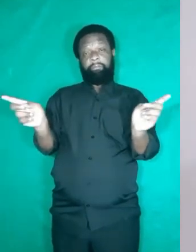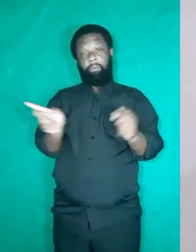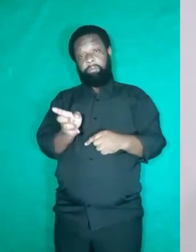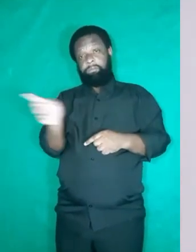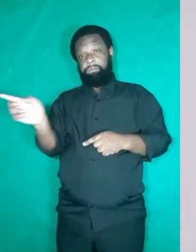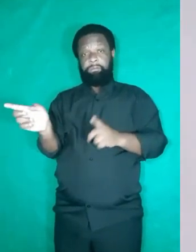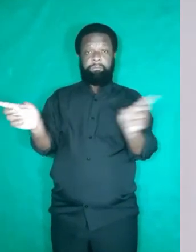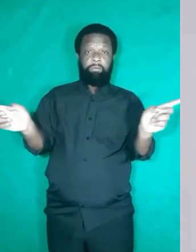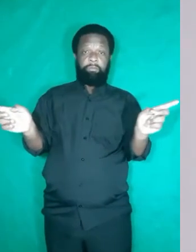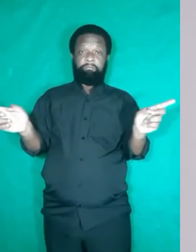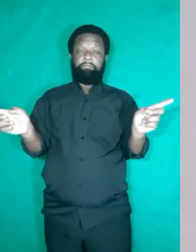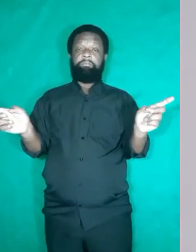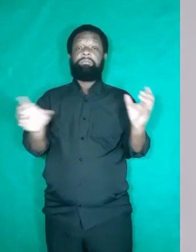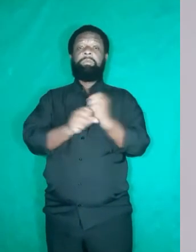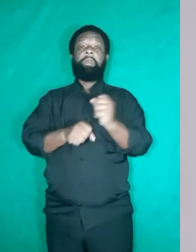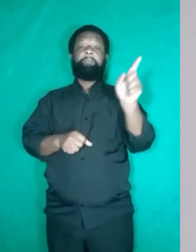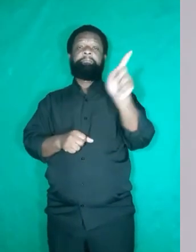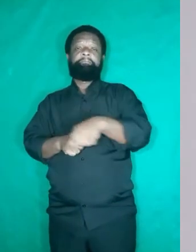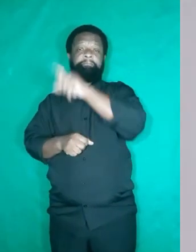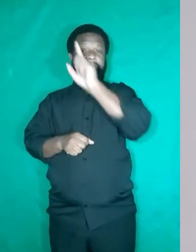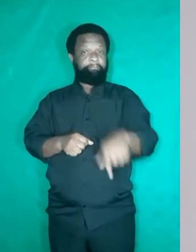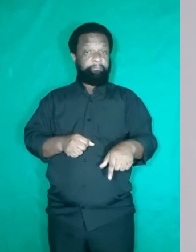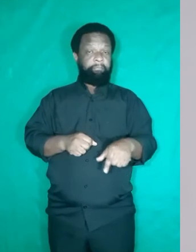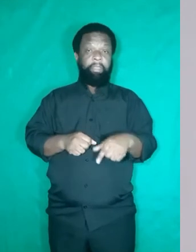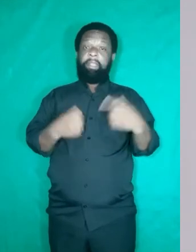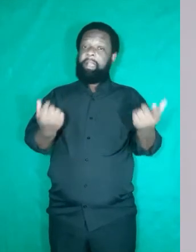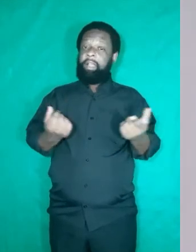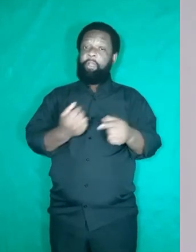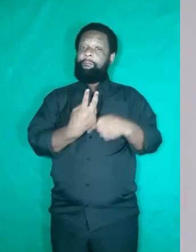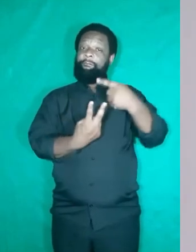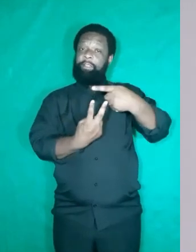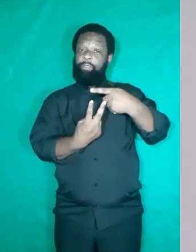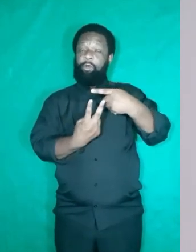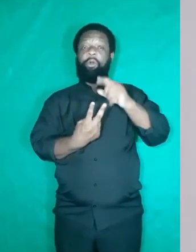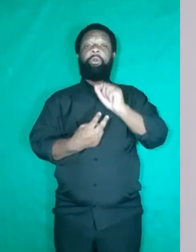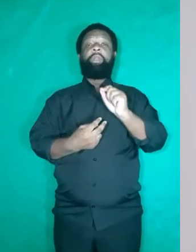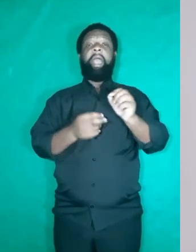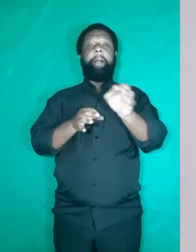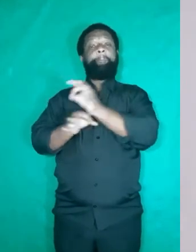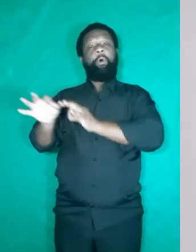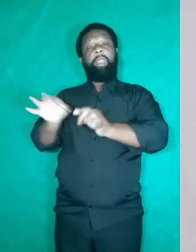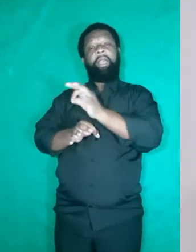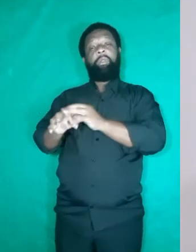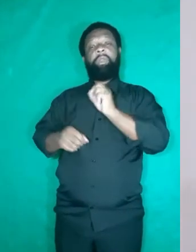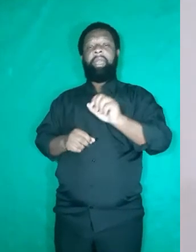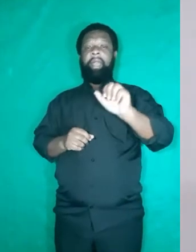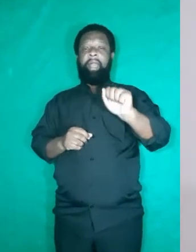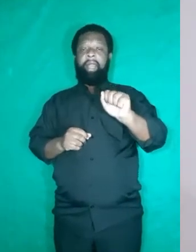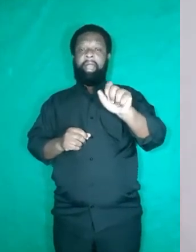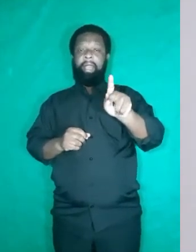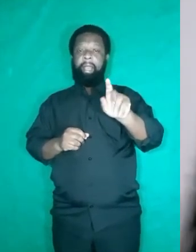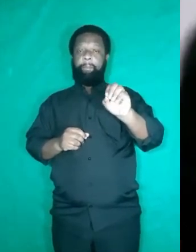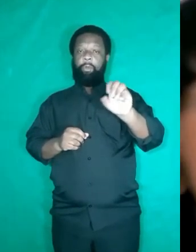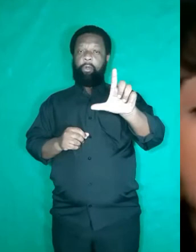os vetores se anulam, a molécula é apolar. Bom, aqui nós também observamos